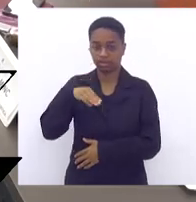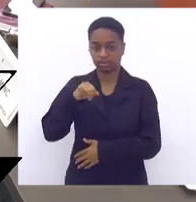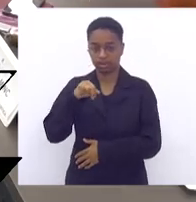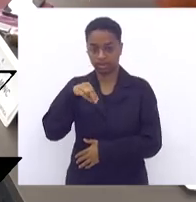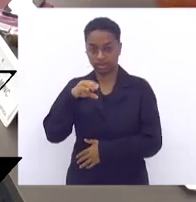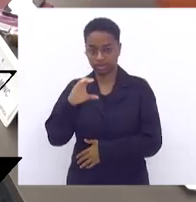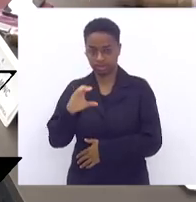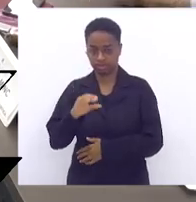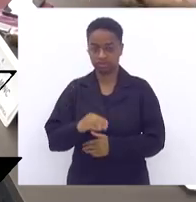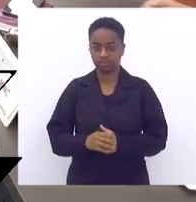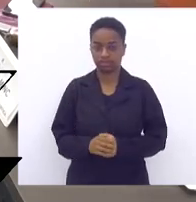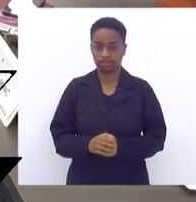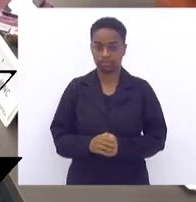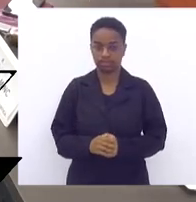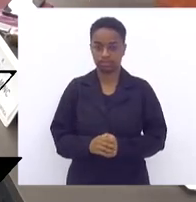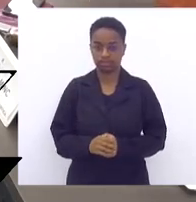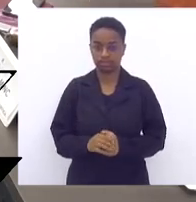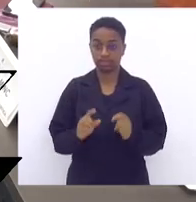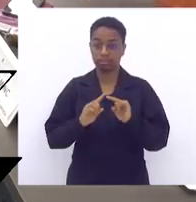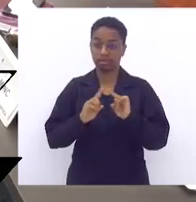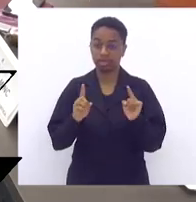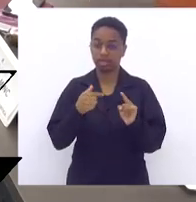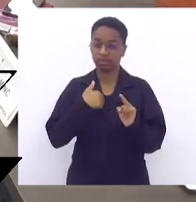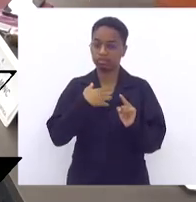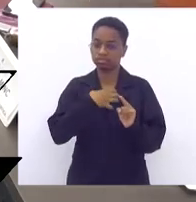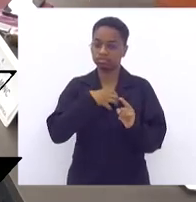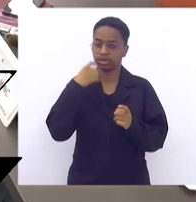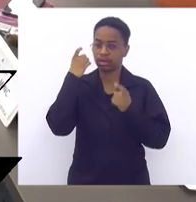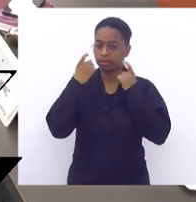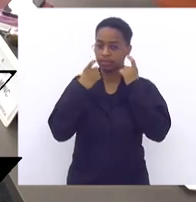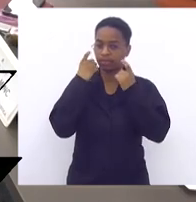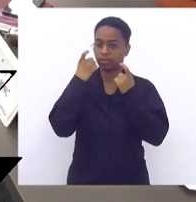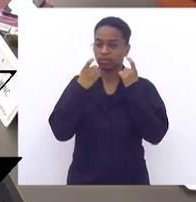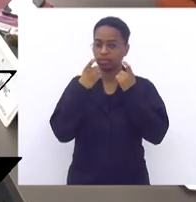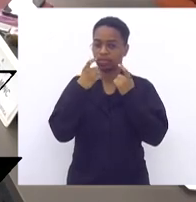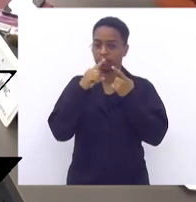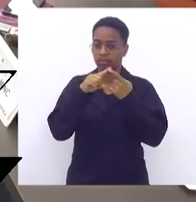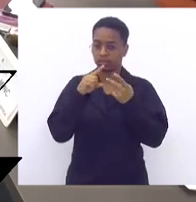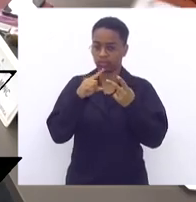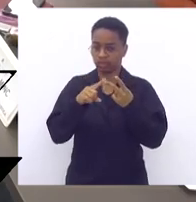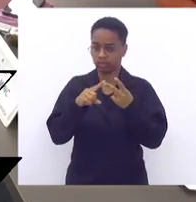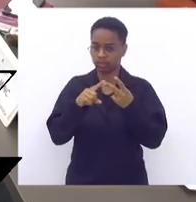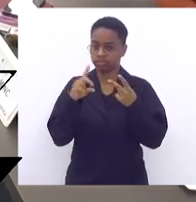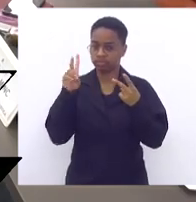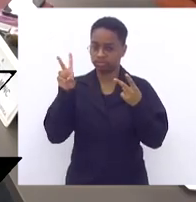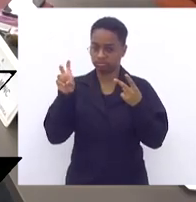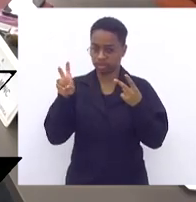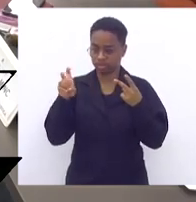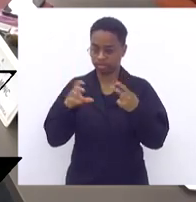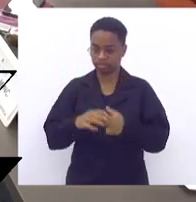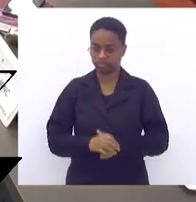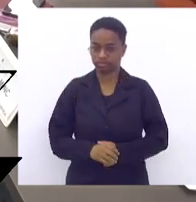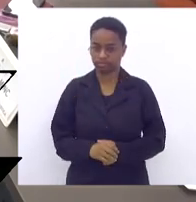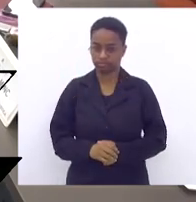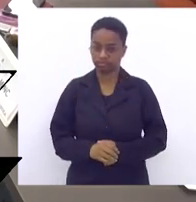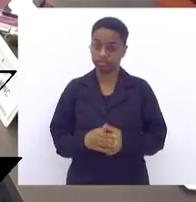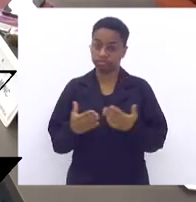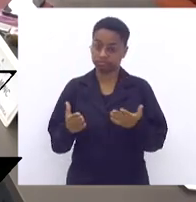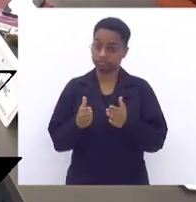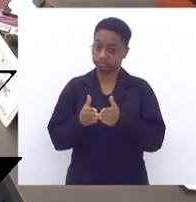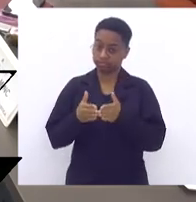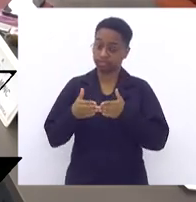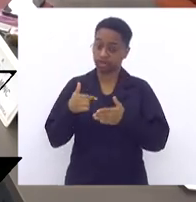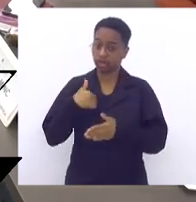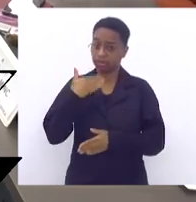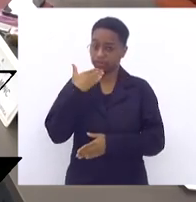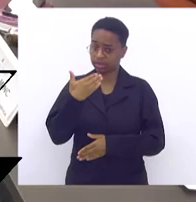Mink, mas eu tenho preocupação em duas circunstâncias aqui, Mink. E com a sua licença, eu ia pedir